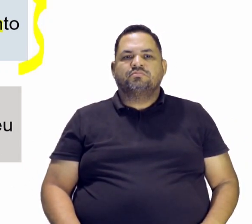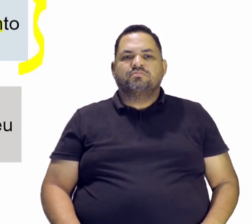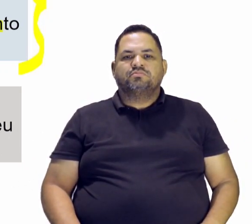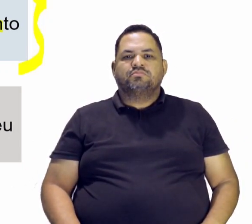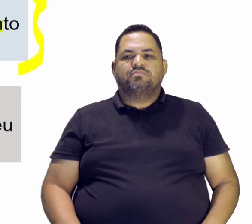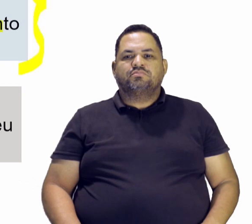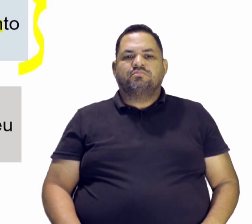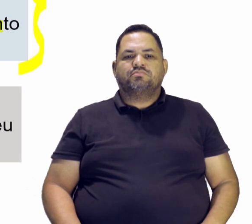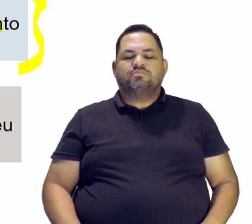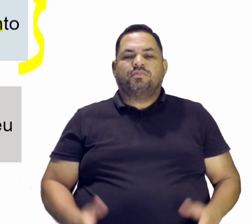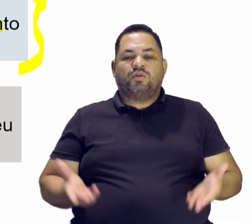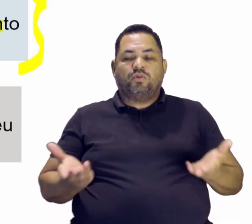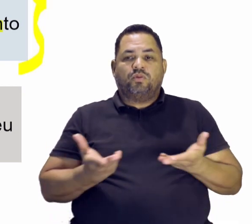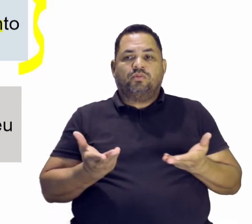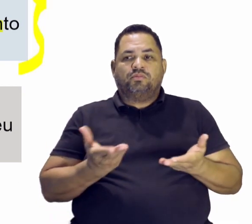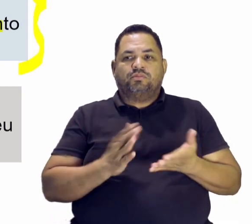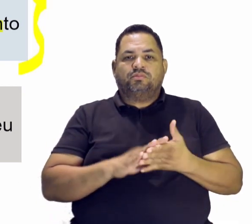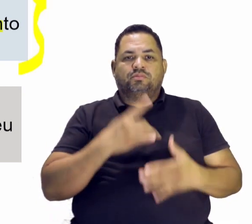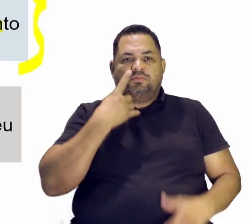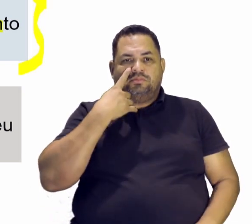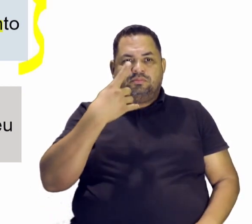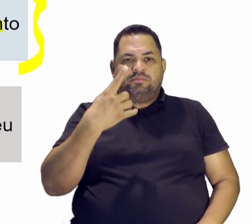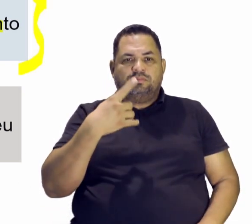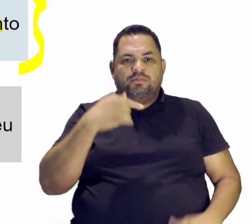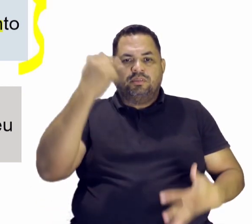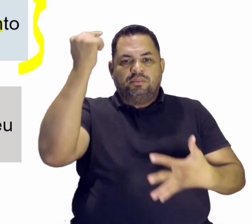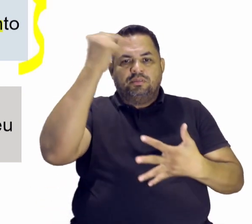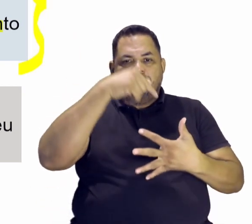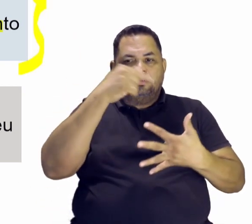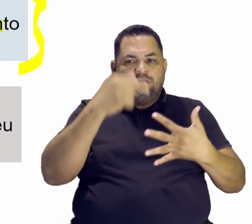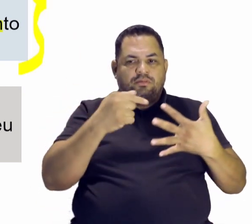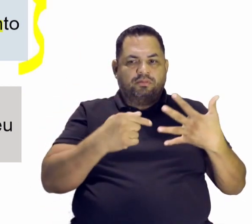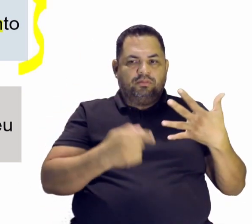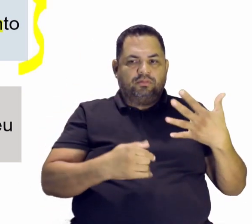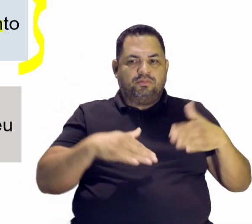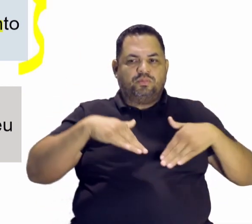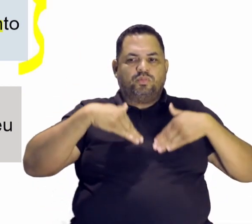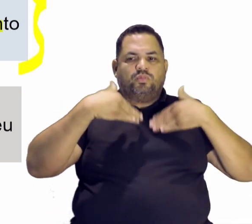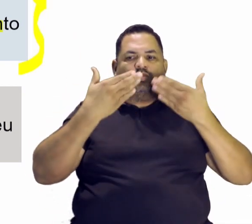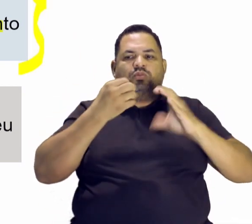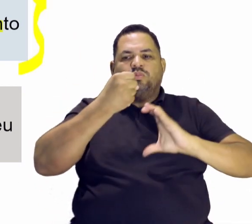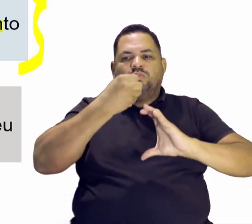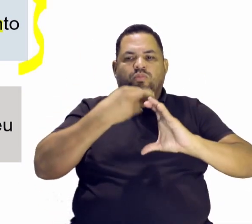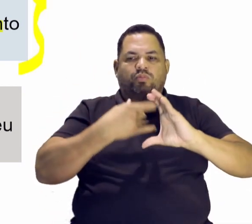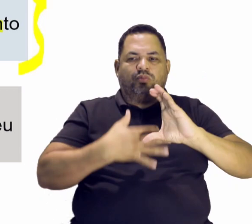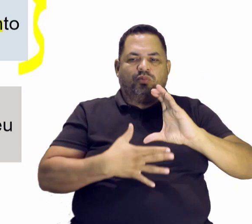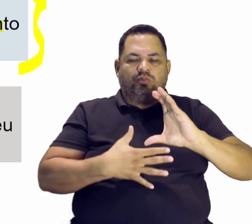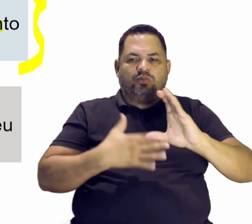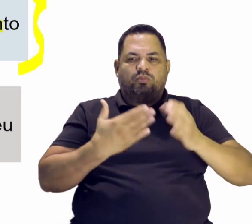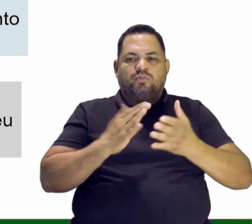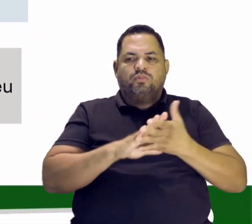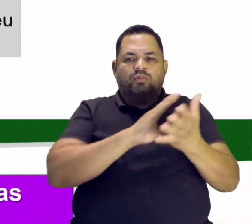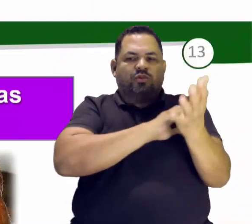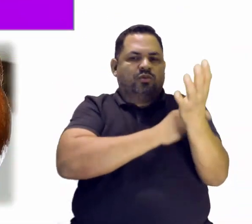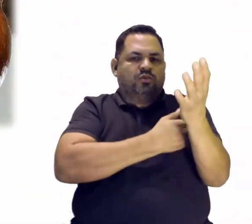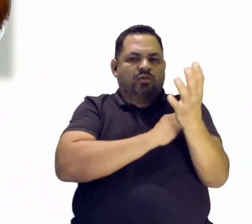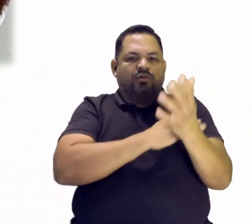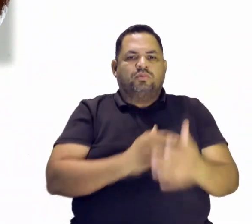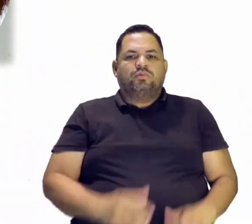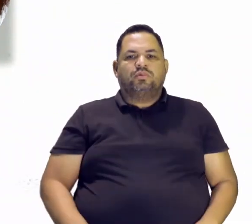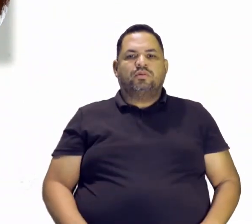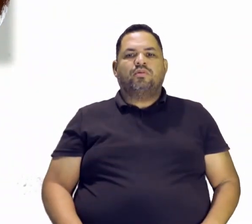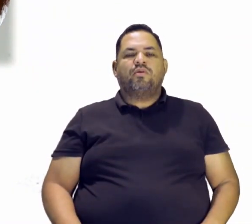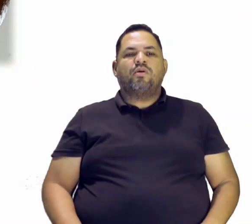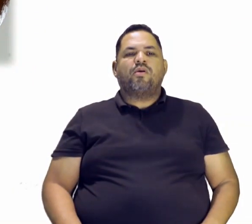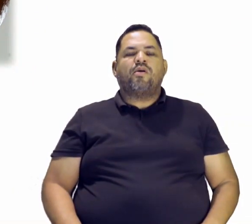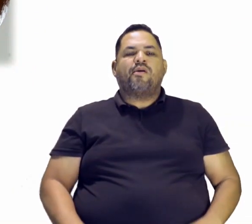isto, agora a gente vai ver aí a classificação e quais são as características aí deste músculo. Quais